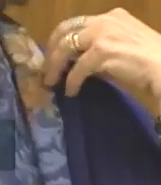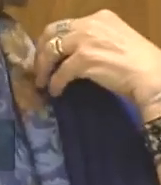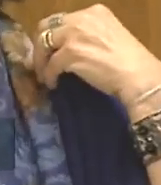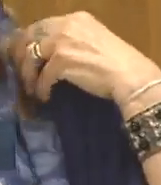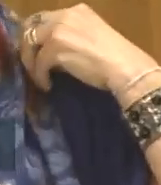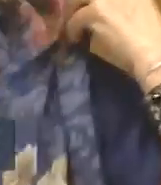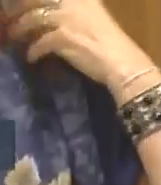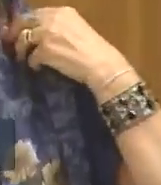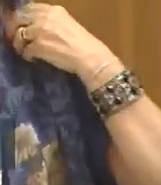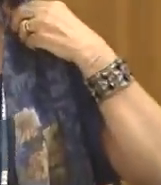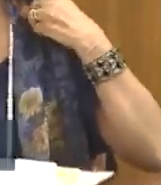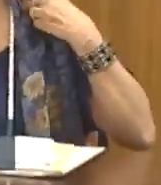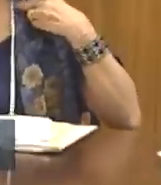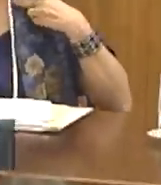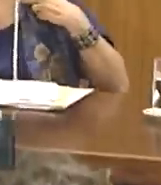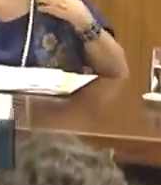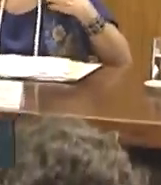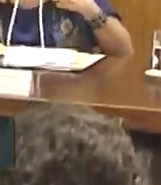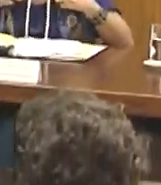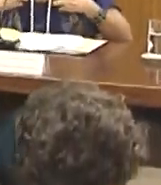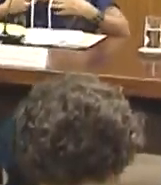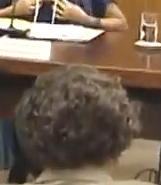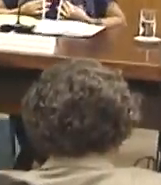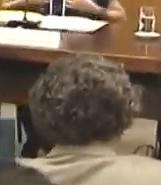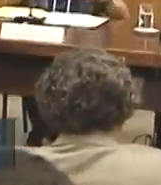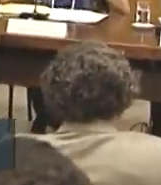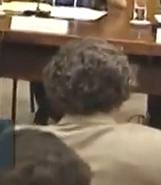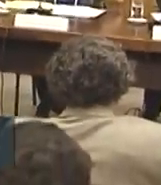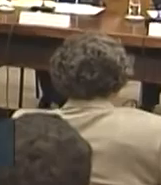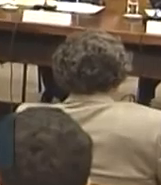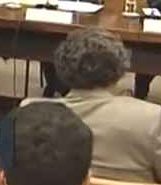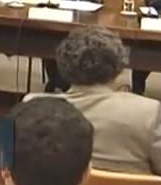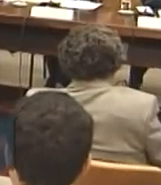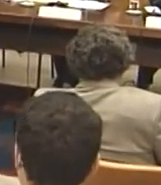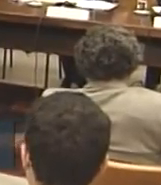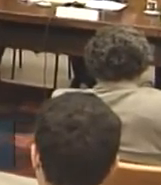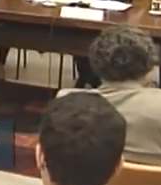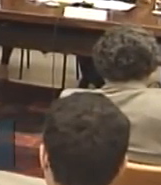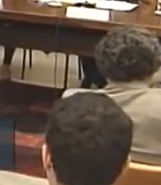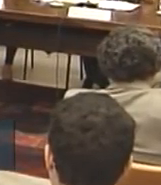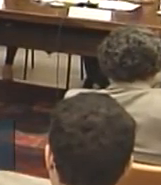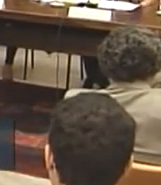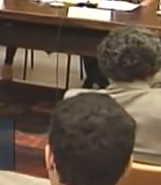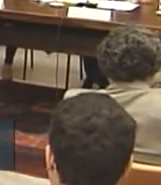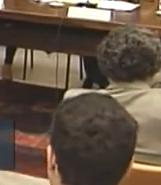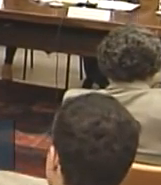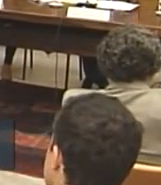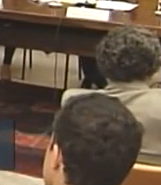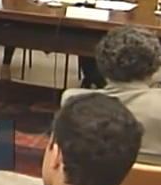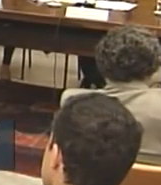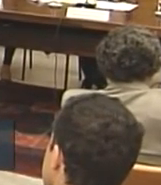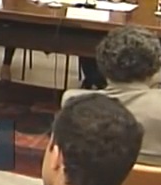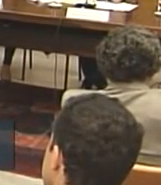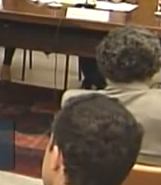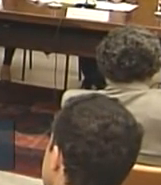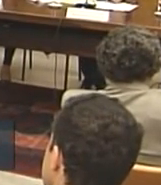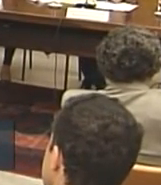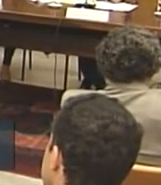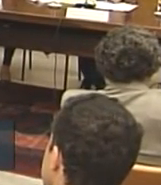Sérgio Léo, jornal Valor Econômico. Embaixadora, durante muito tempo